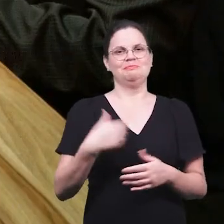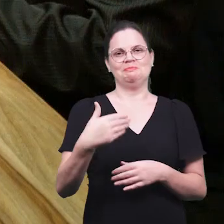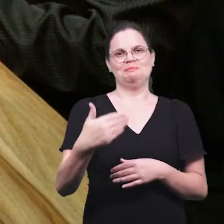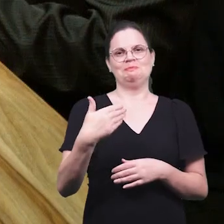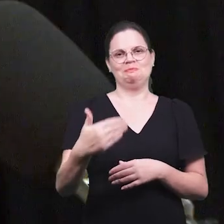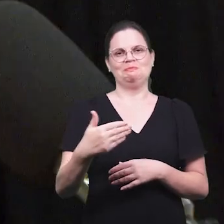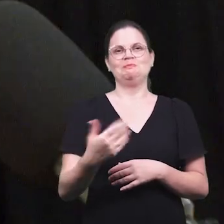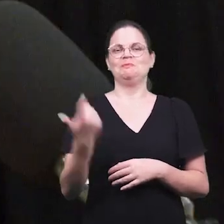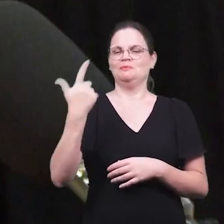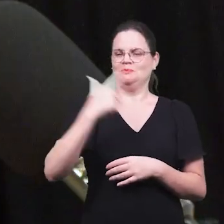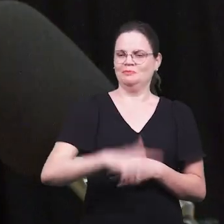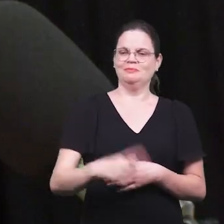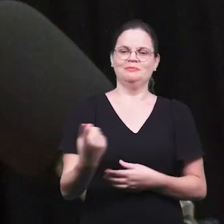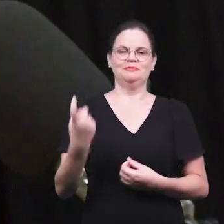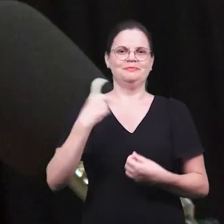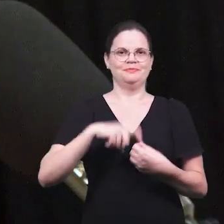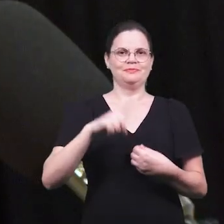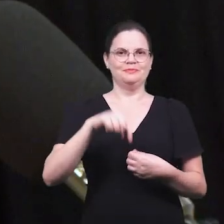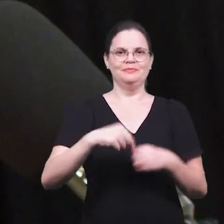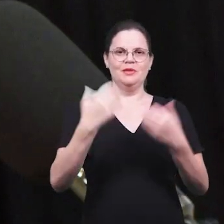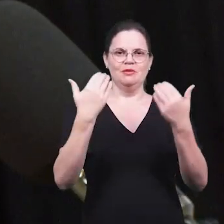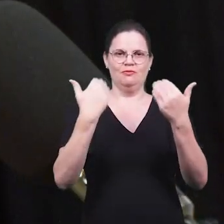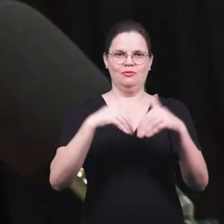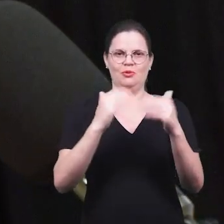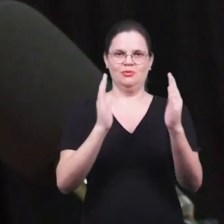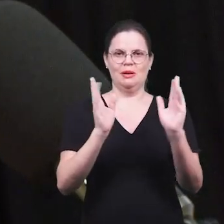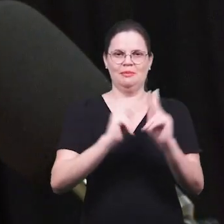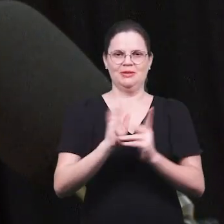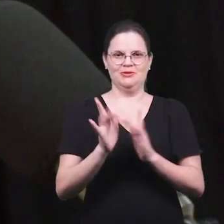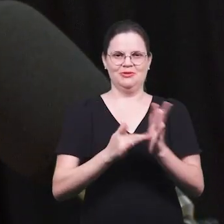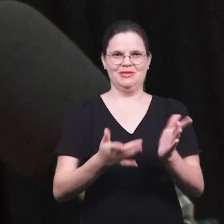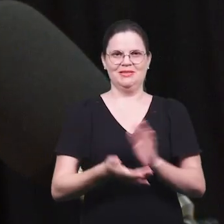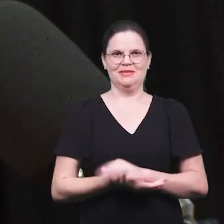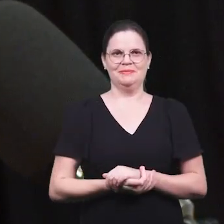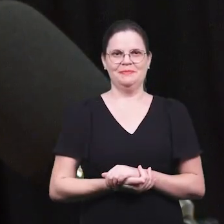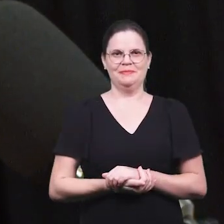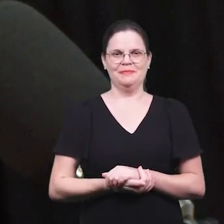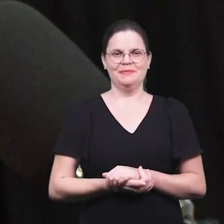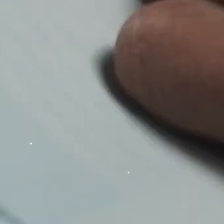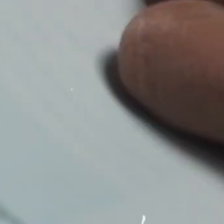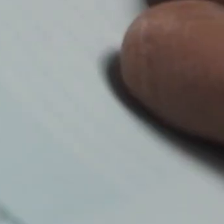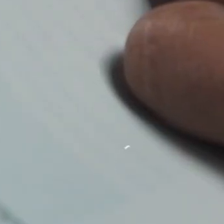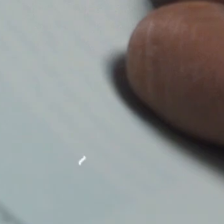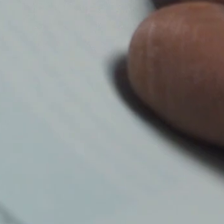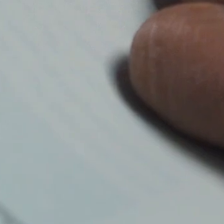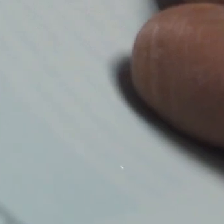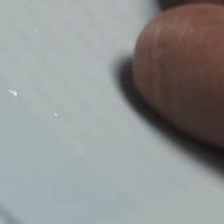Combinado. Então, até semana que vem, a gente vai voltar com o nosso programa Foco nos Concursos. A paz do Senhor.